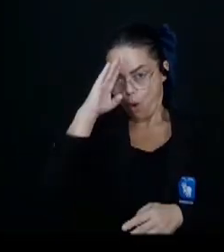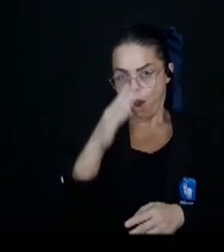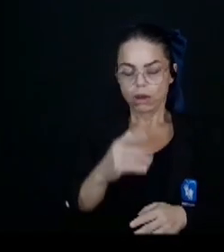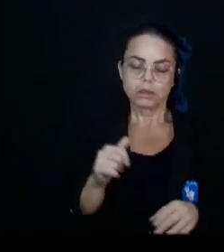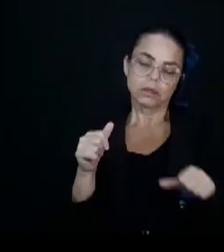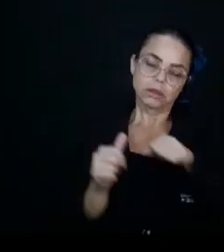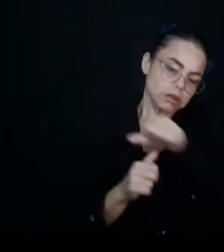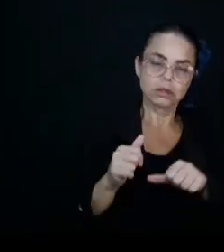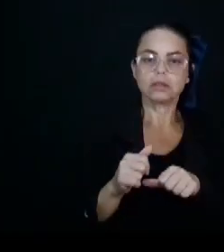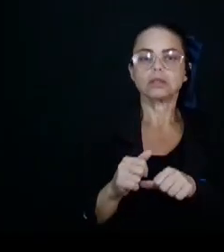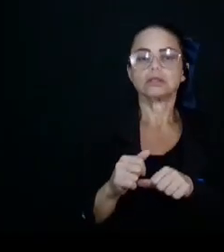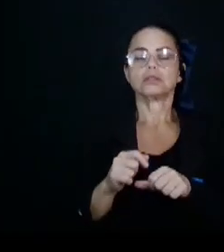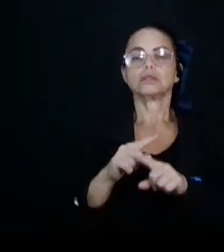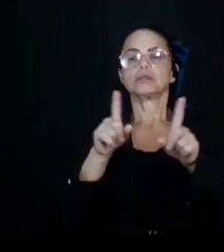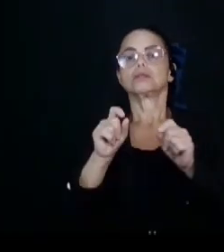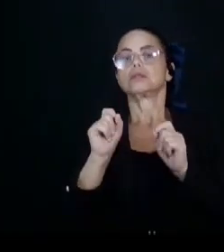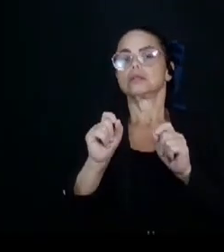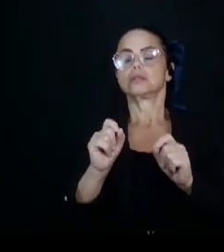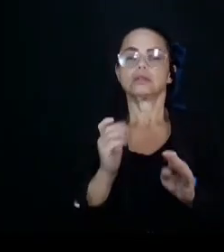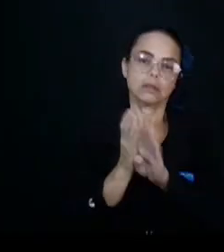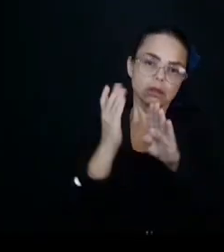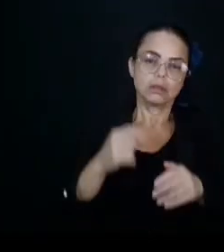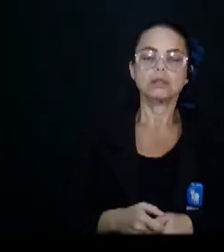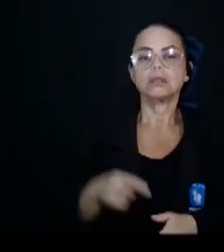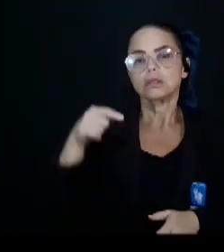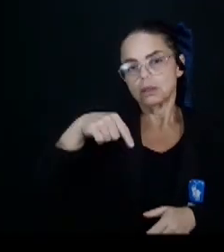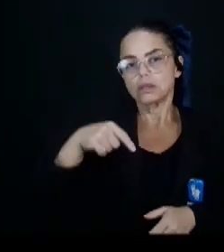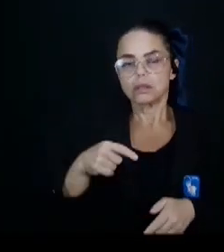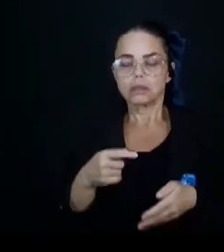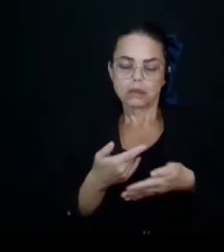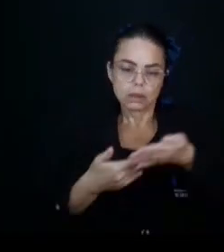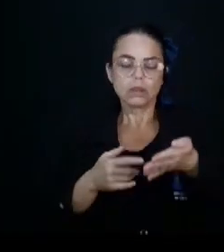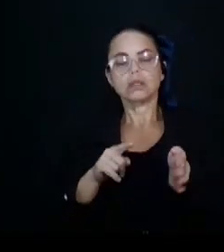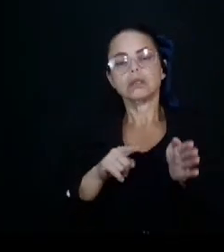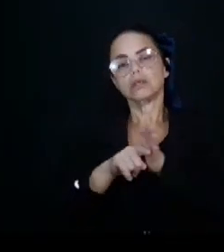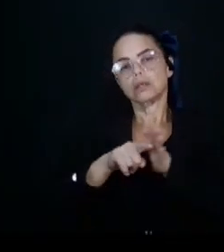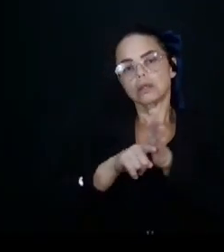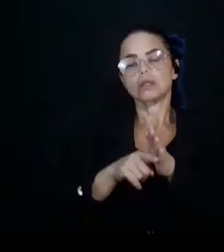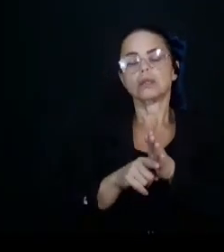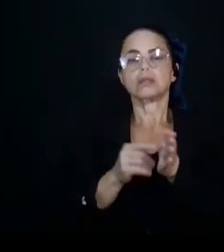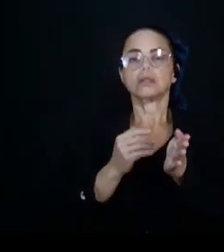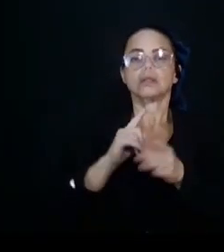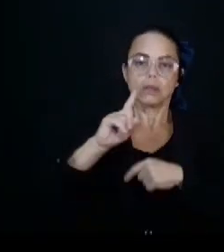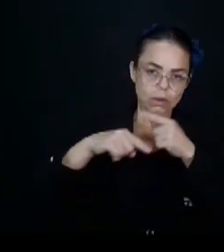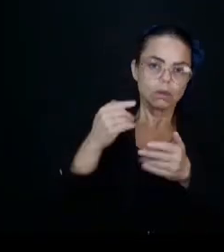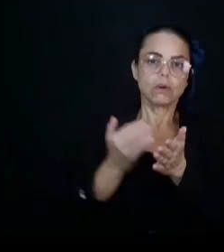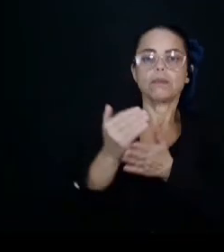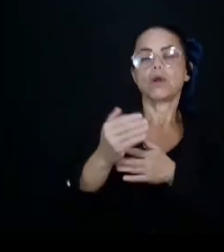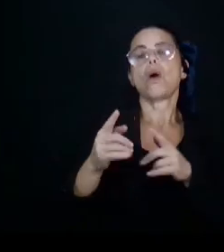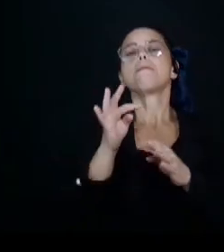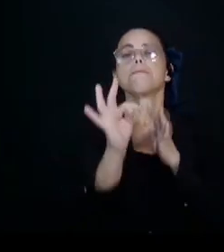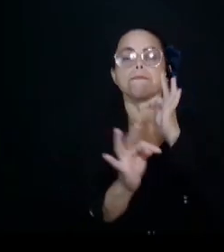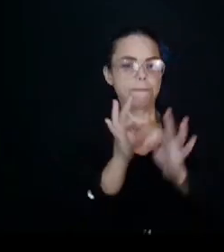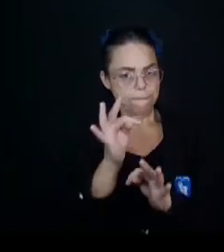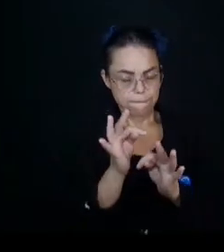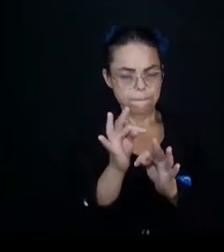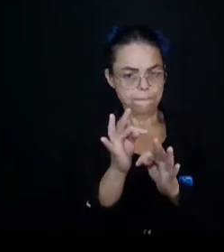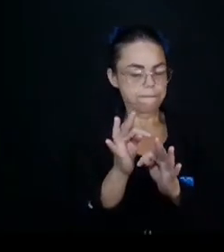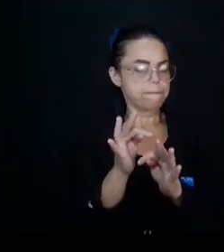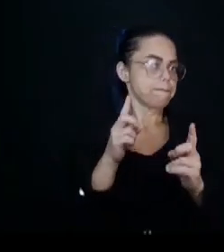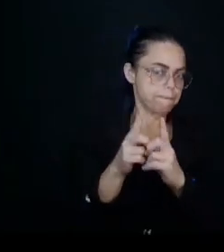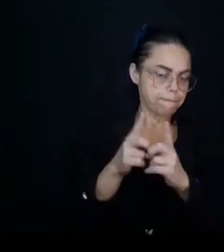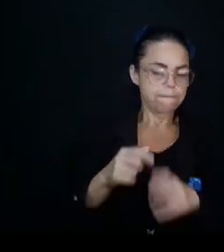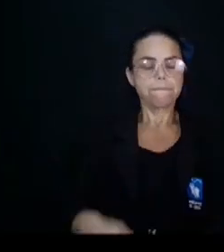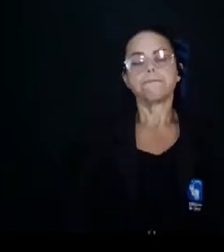que encontradas nesse exame para partir, então, para o próximo passo e ter esse outro diagnóstico, né, fazendo